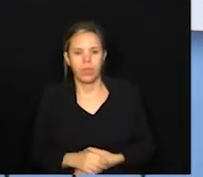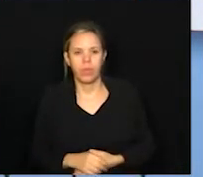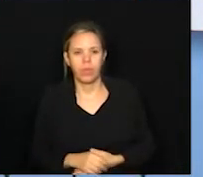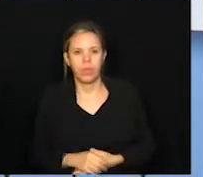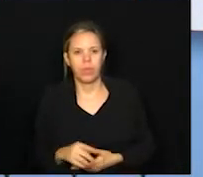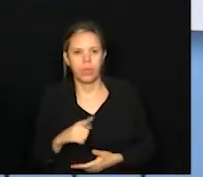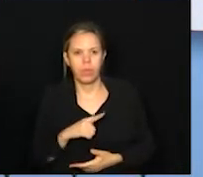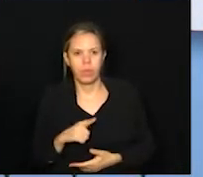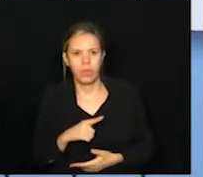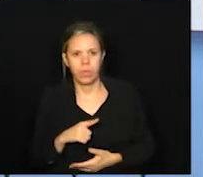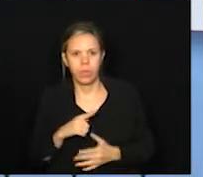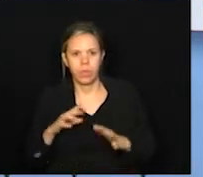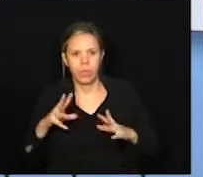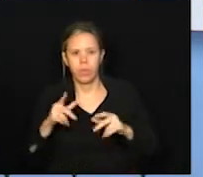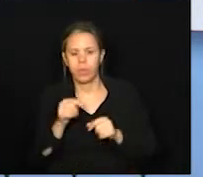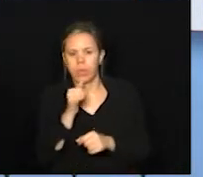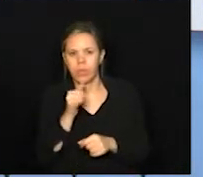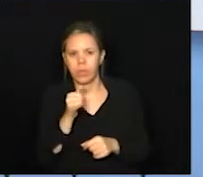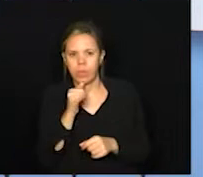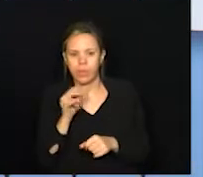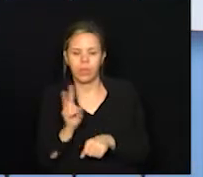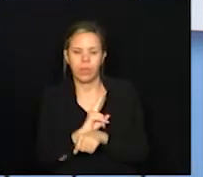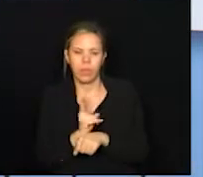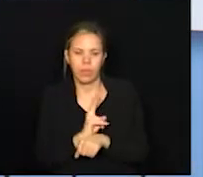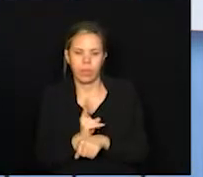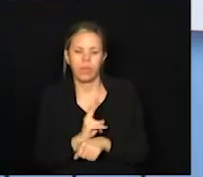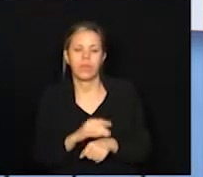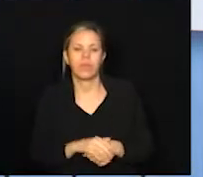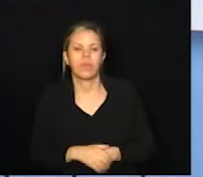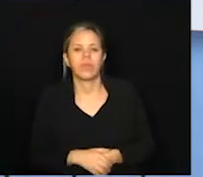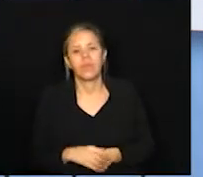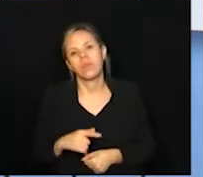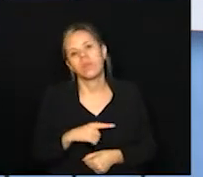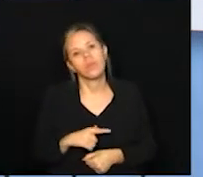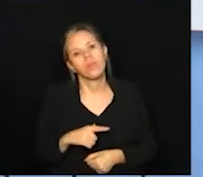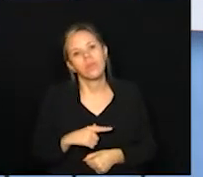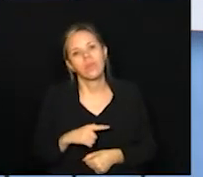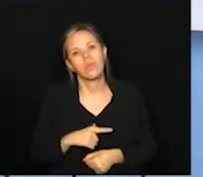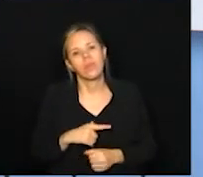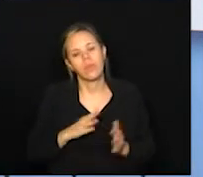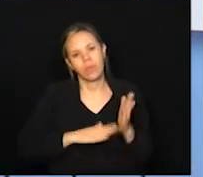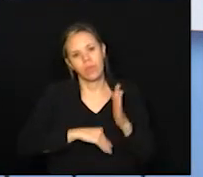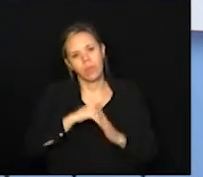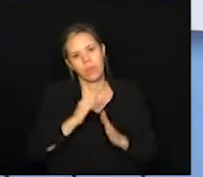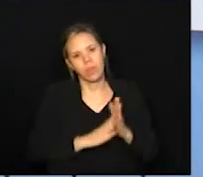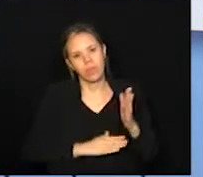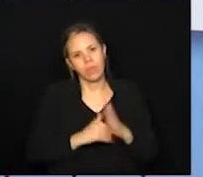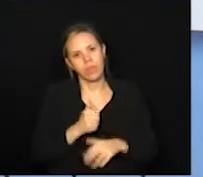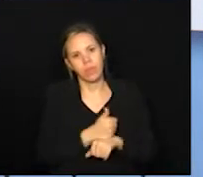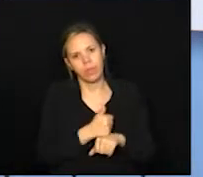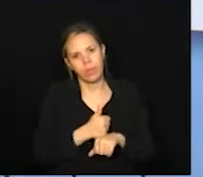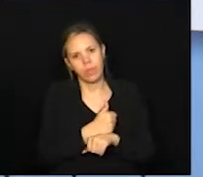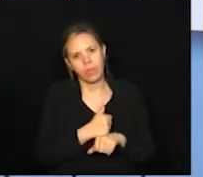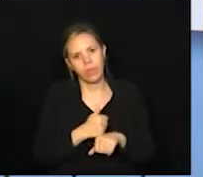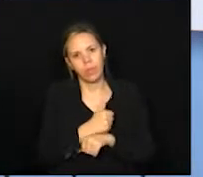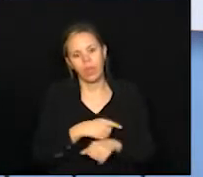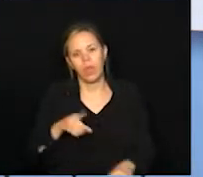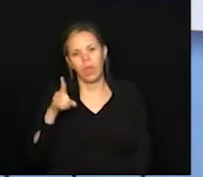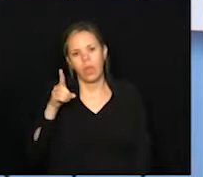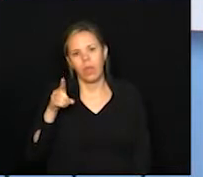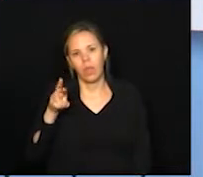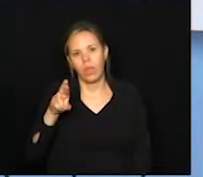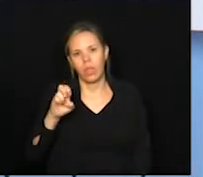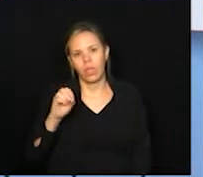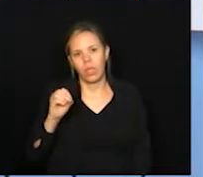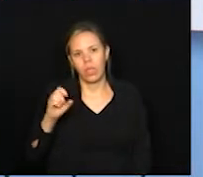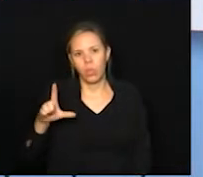nós teremos aí toda essa segurança. Nós temos, seja um pintor especialista em drywall e seja